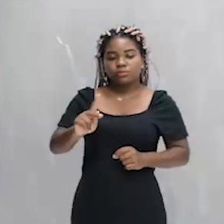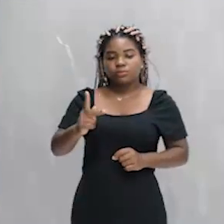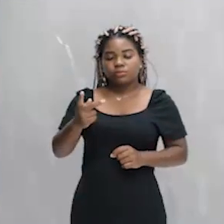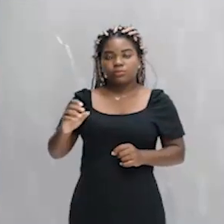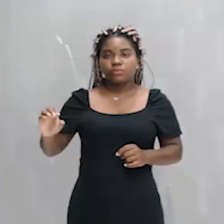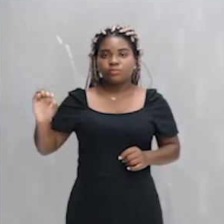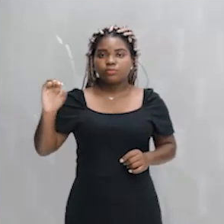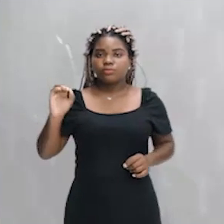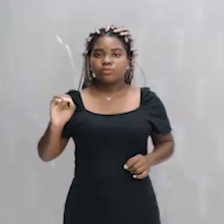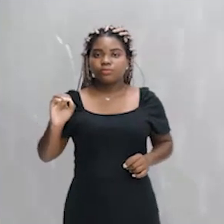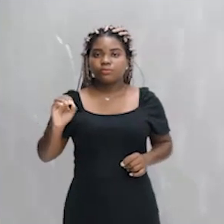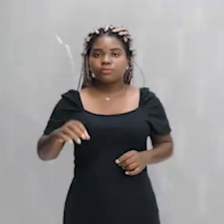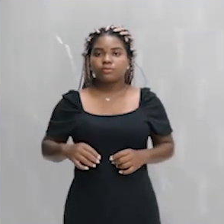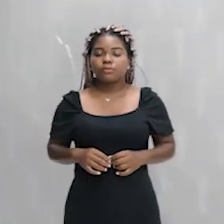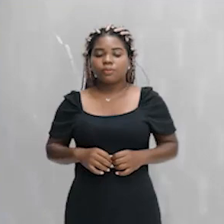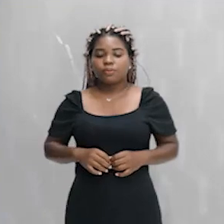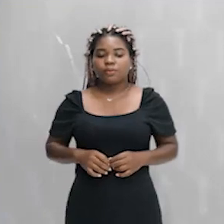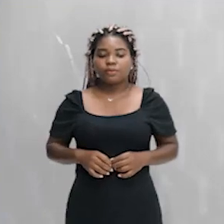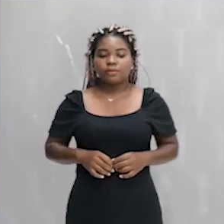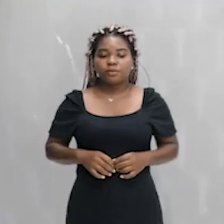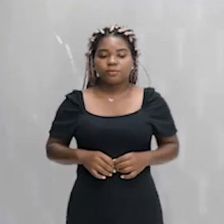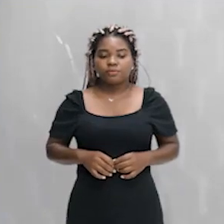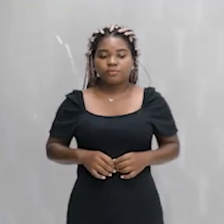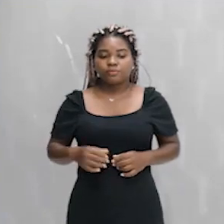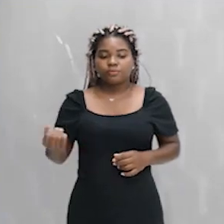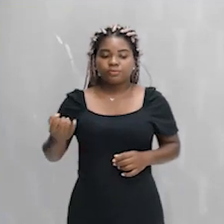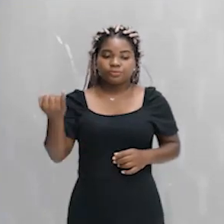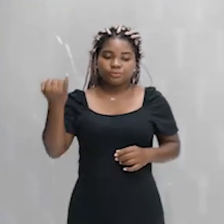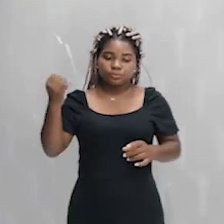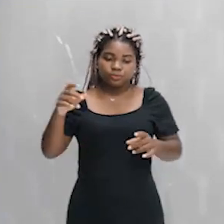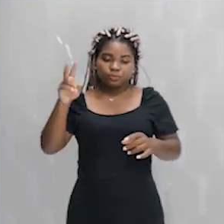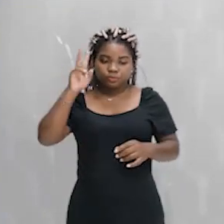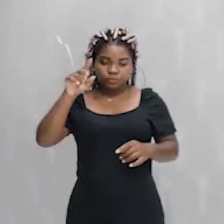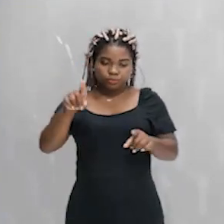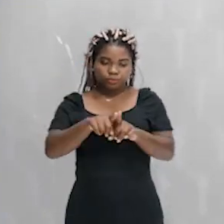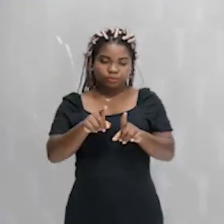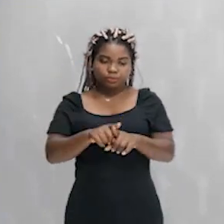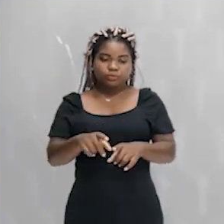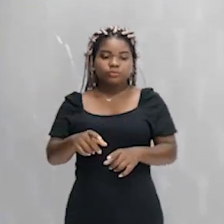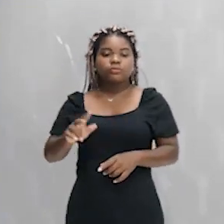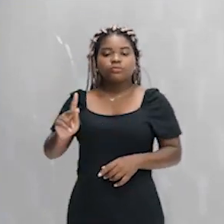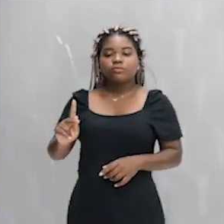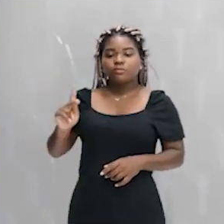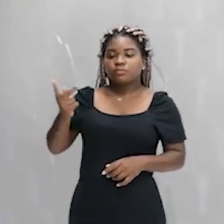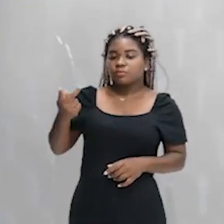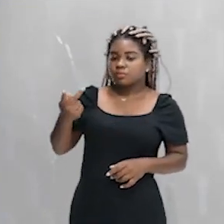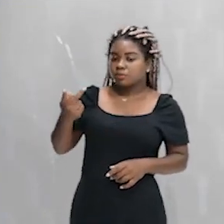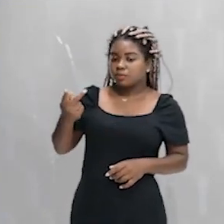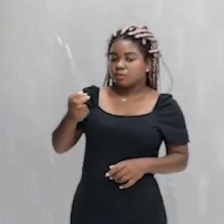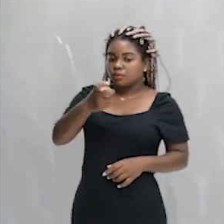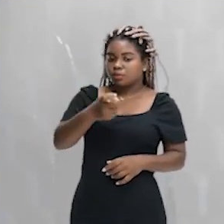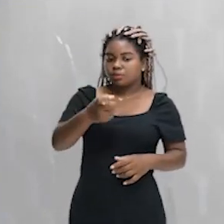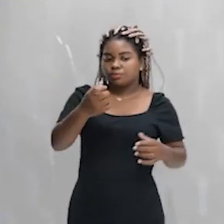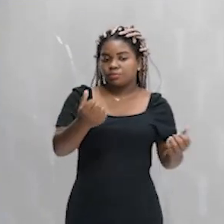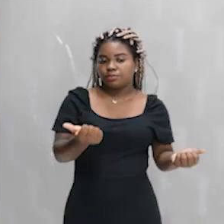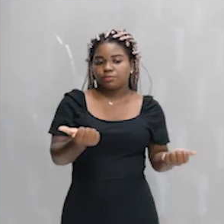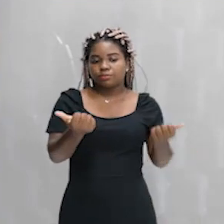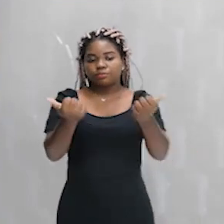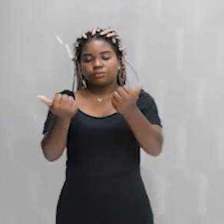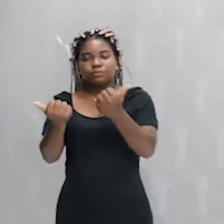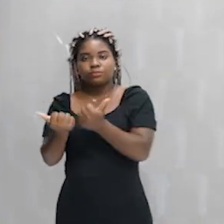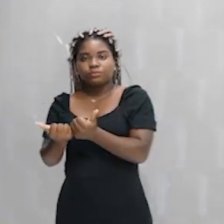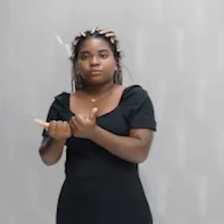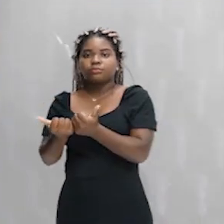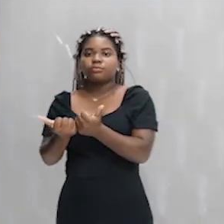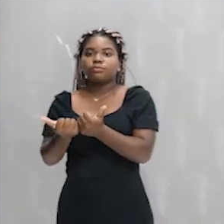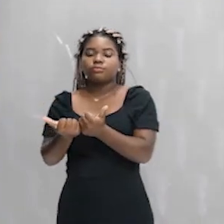do zero. Para o h do zero, mais uma vez, lembre que eu vou usar a função h e aonde aparece o x, eu vou substituir esse